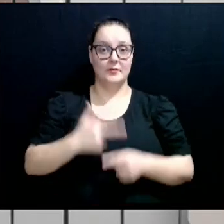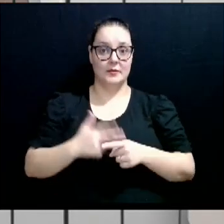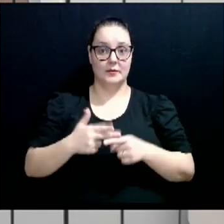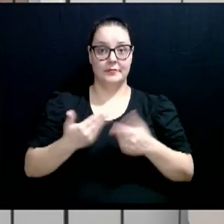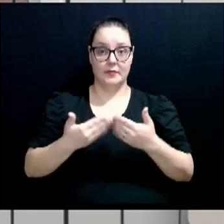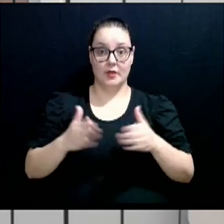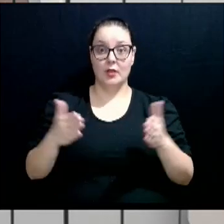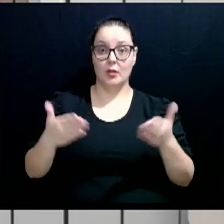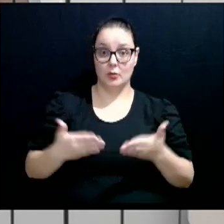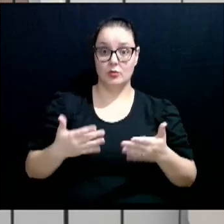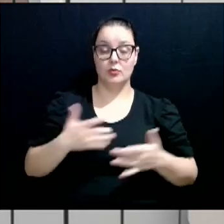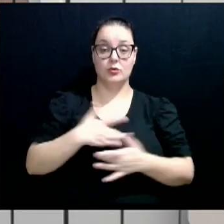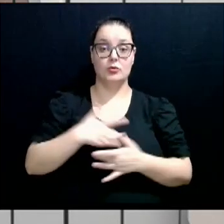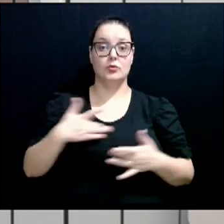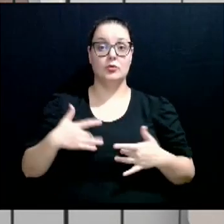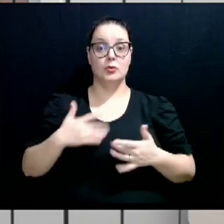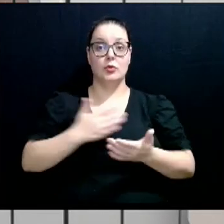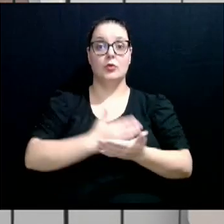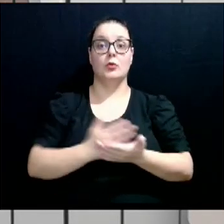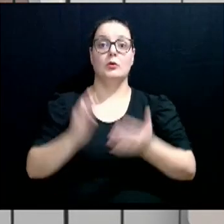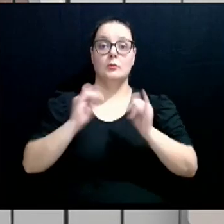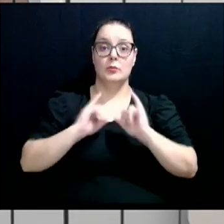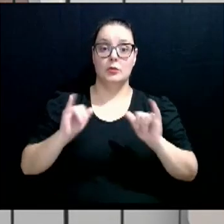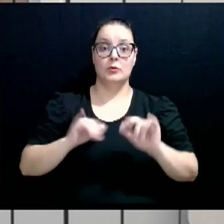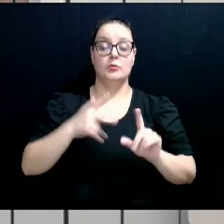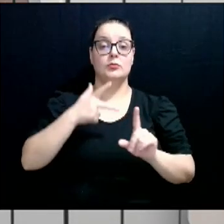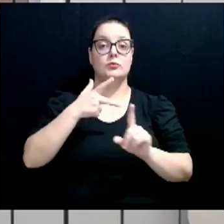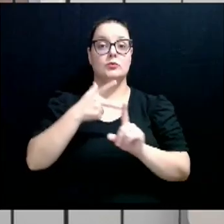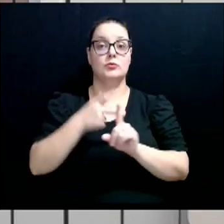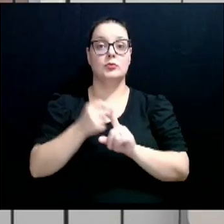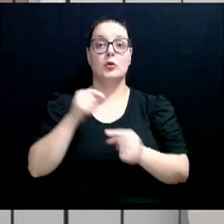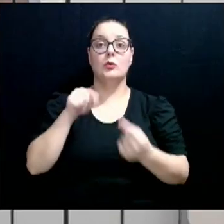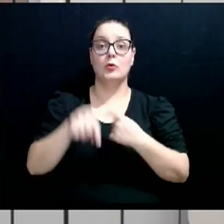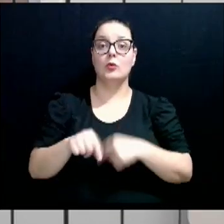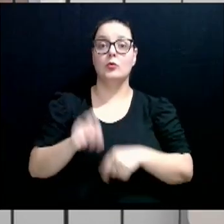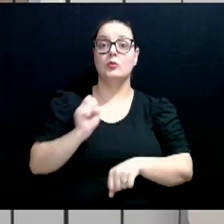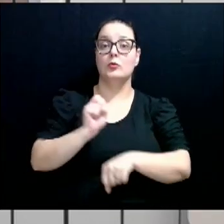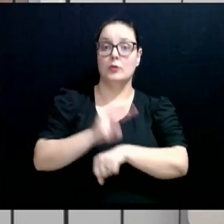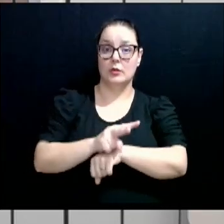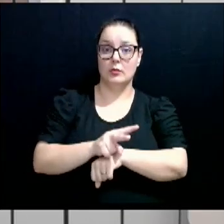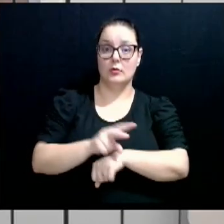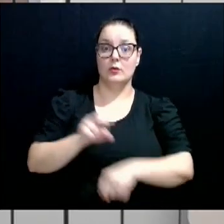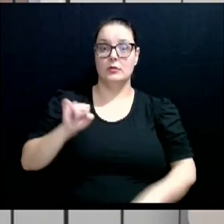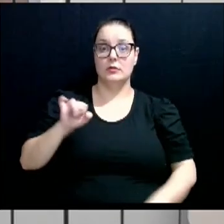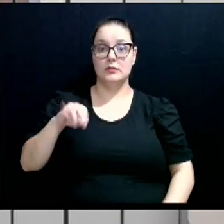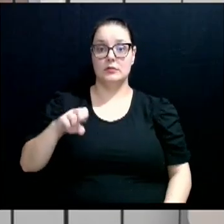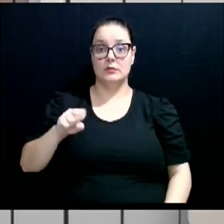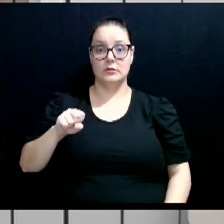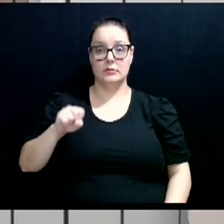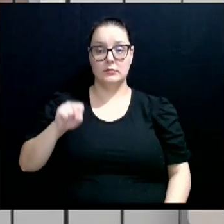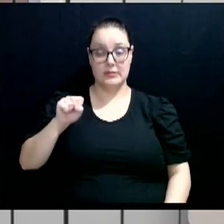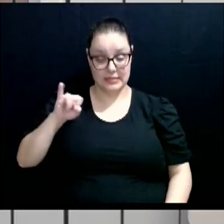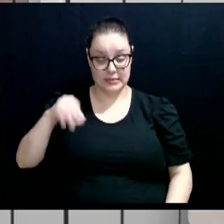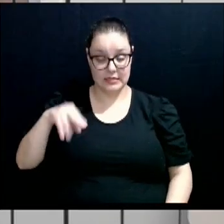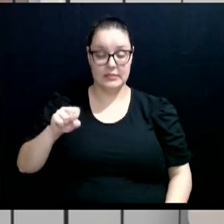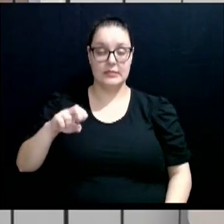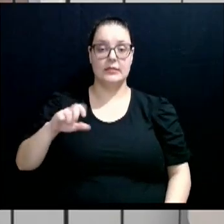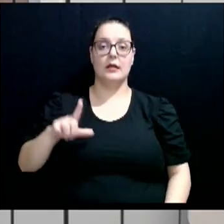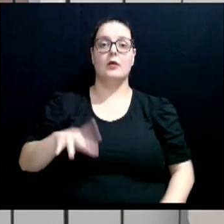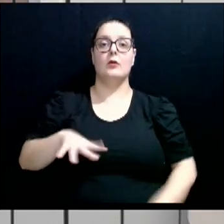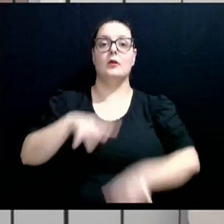saúde. Começou a campanha de vacinação contra o vírus sincicial respiratório para gestantes a partir